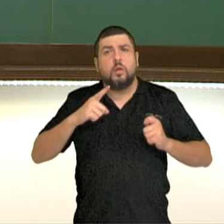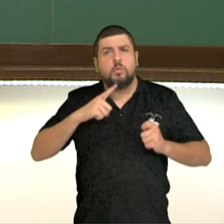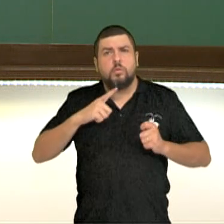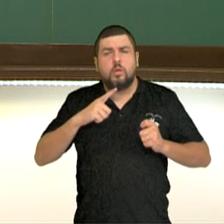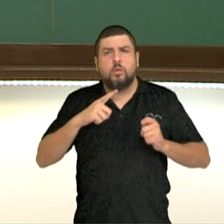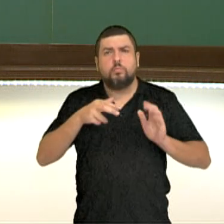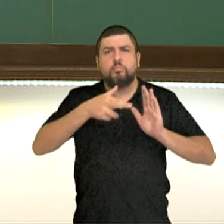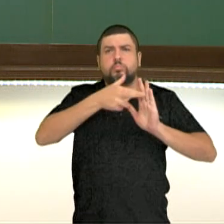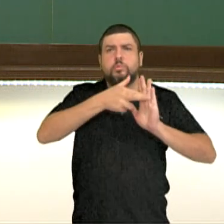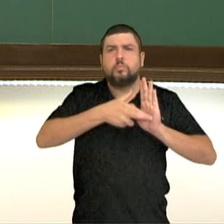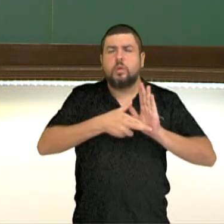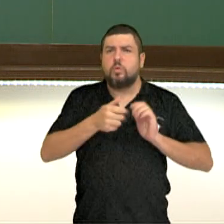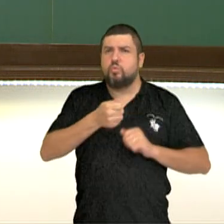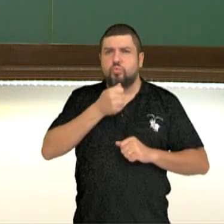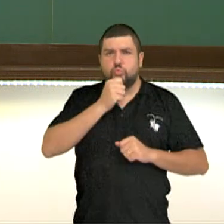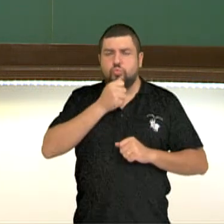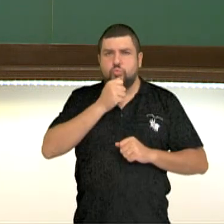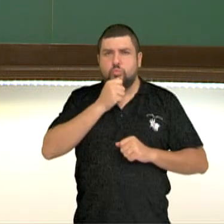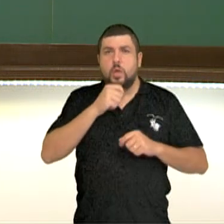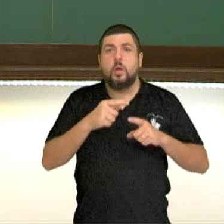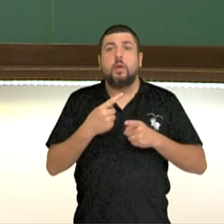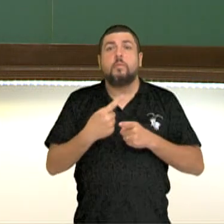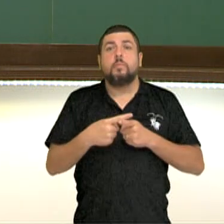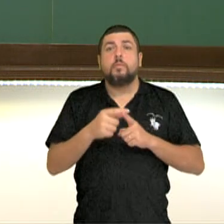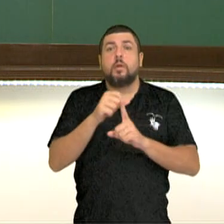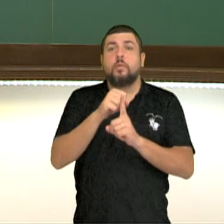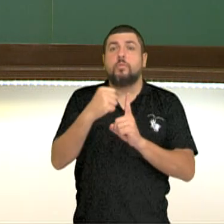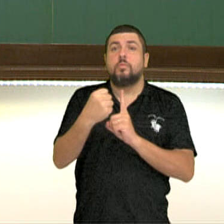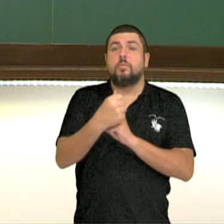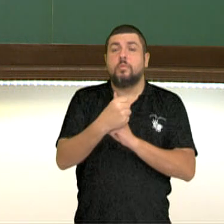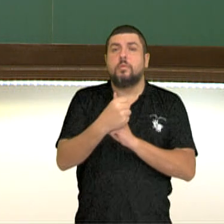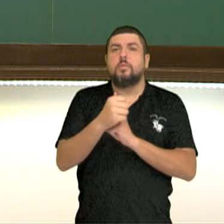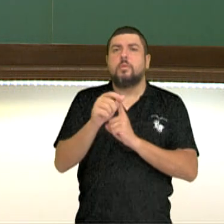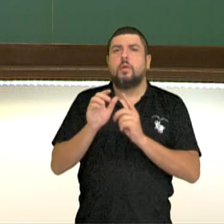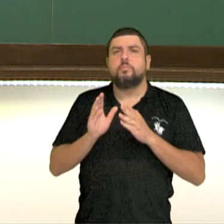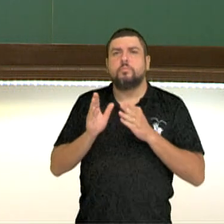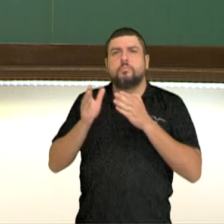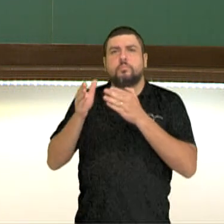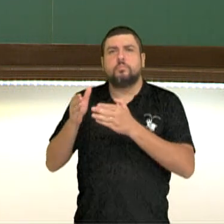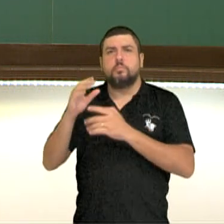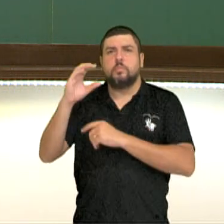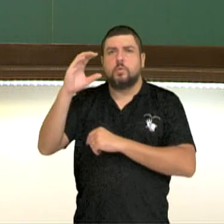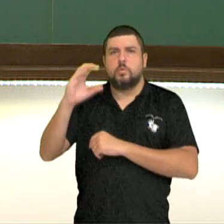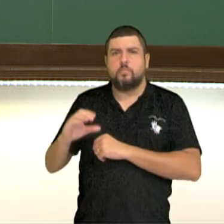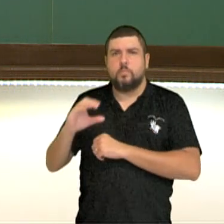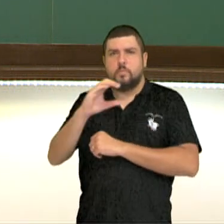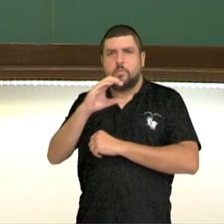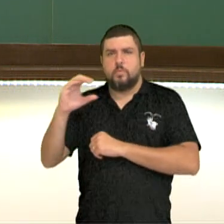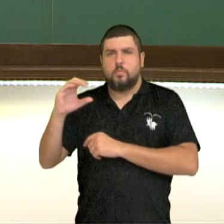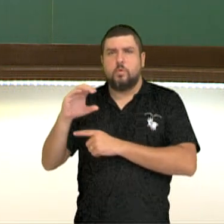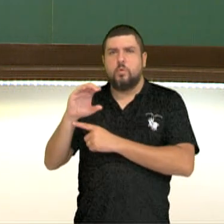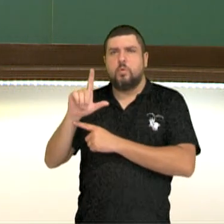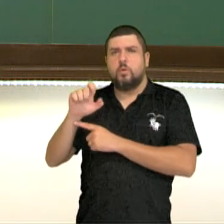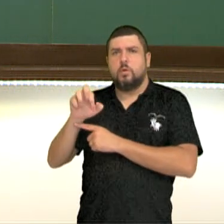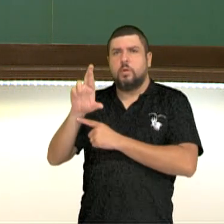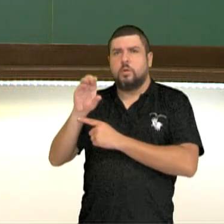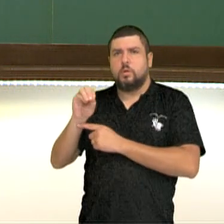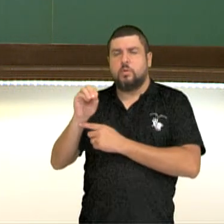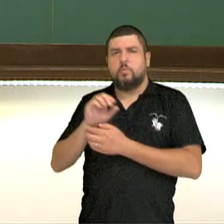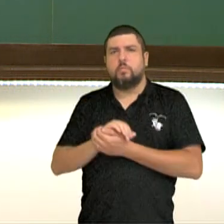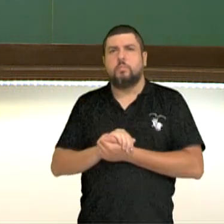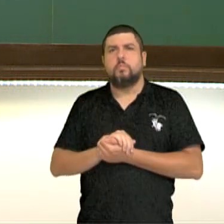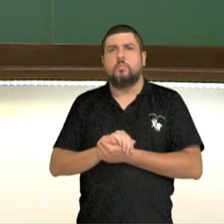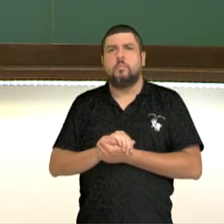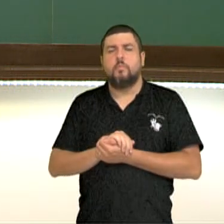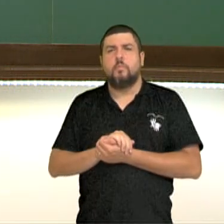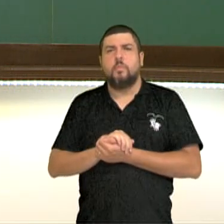nos caráteres teocêntricos, né, do clero. Agora, com a modernidade, com a questão dos